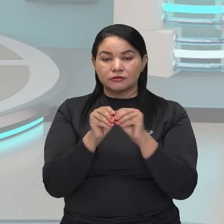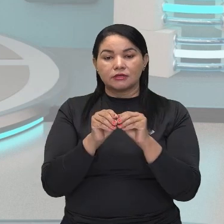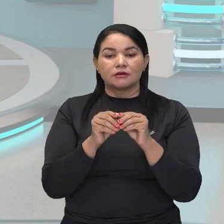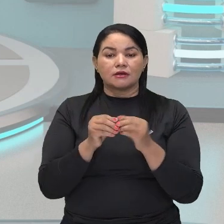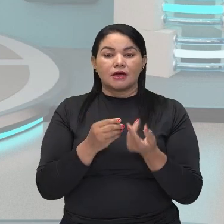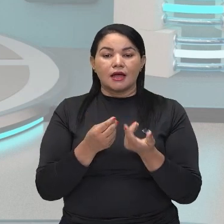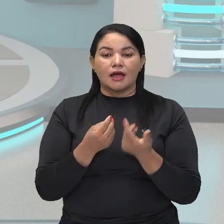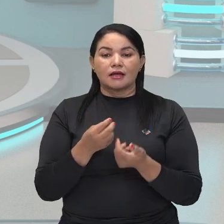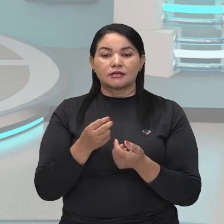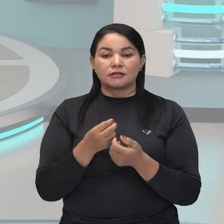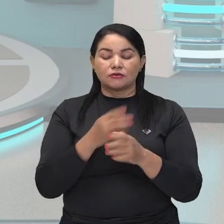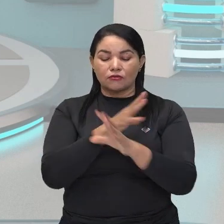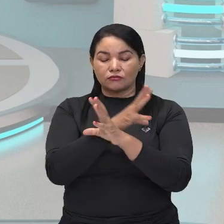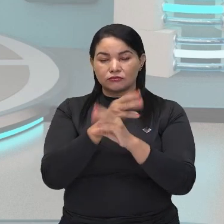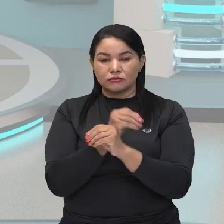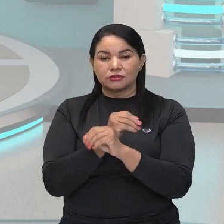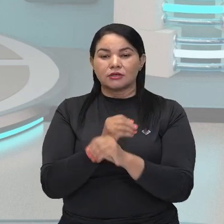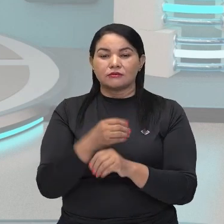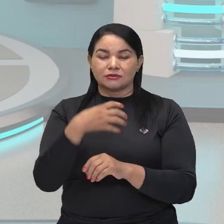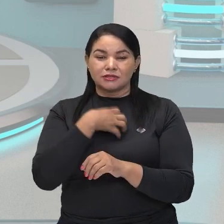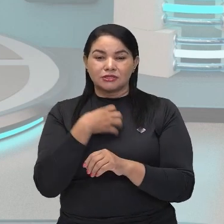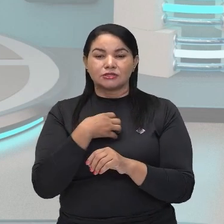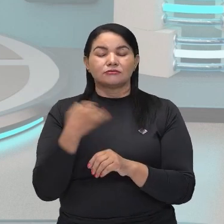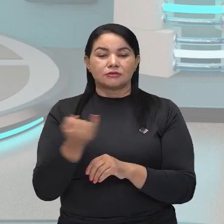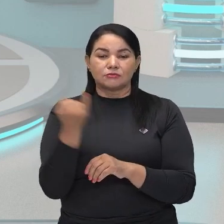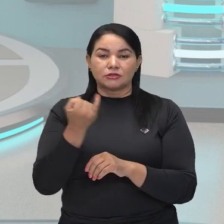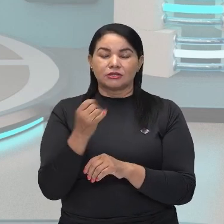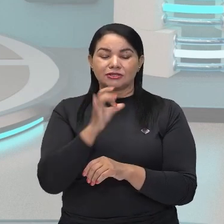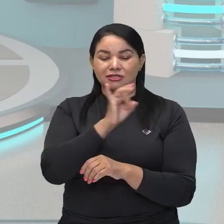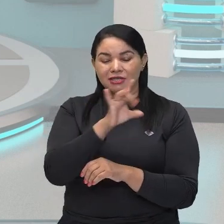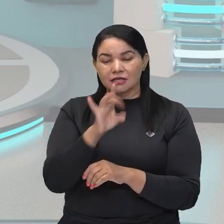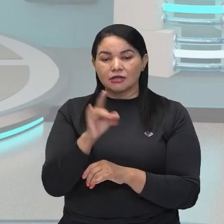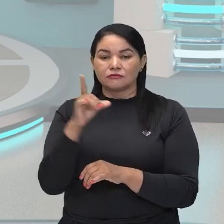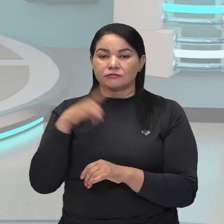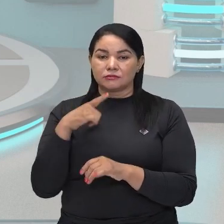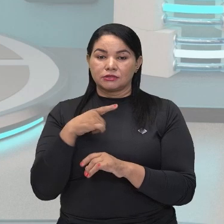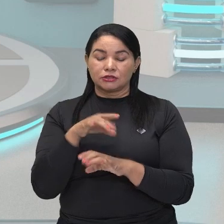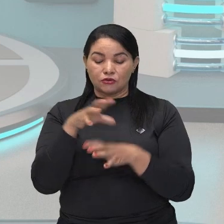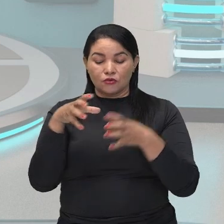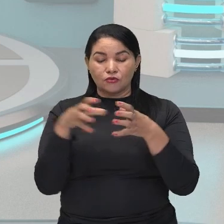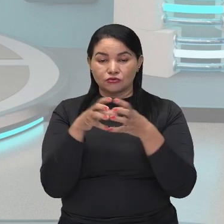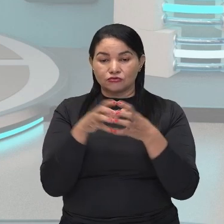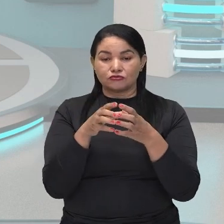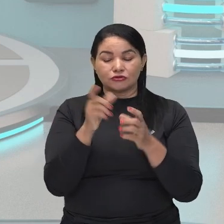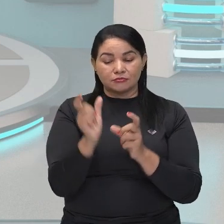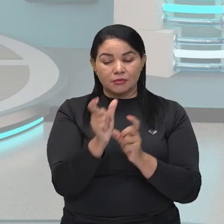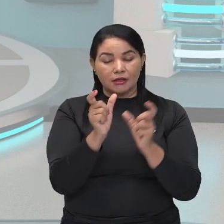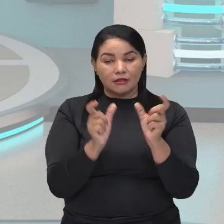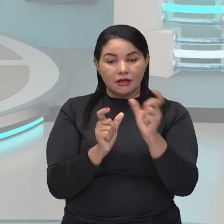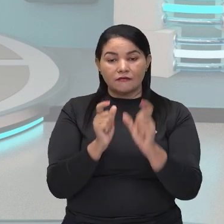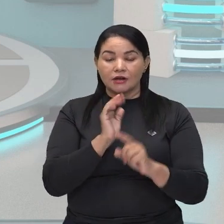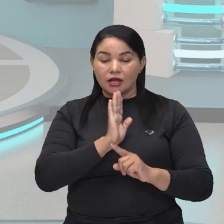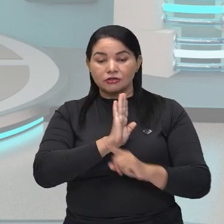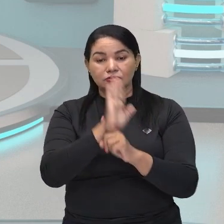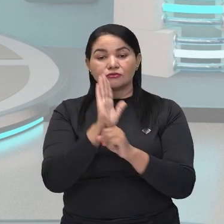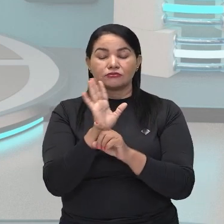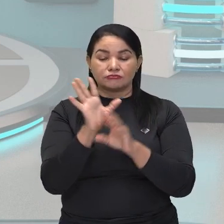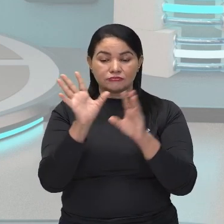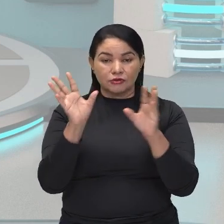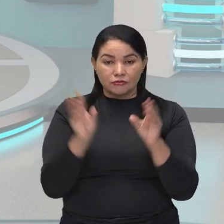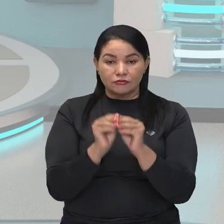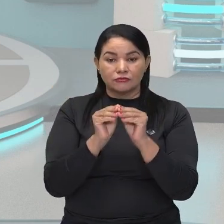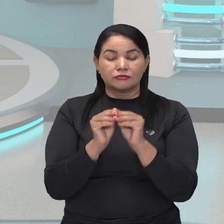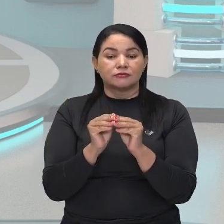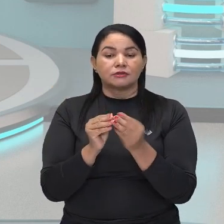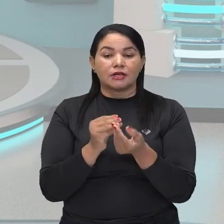sentido extremamente importante e vimos que cada uma tem aí um conjunto de palavrinhas que trabalham nesse processo dessa